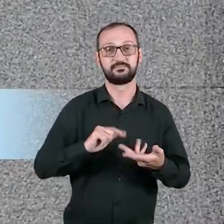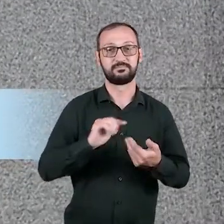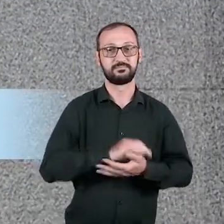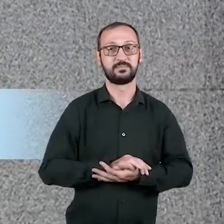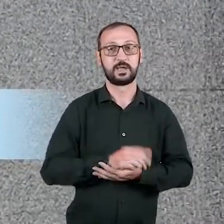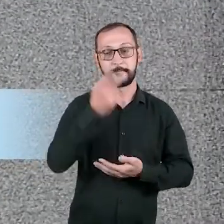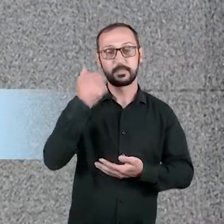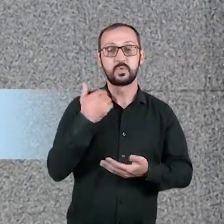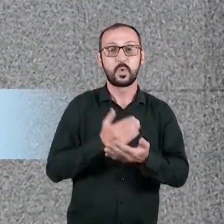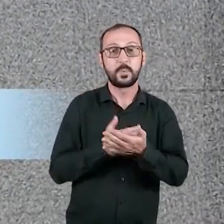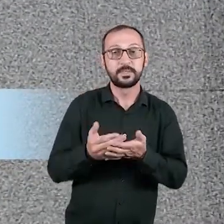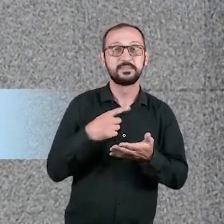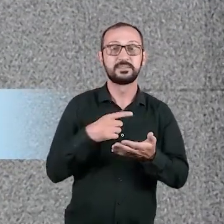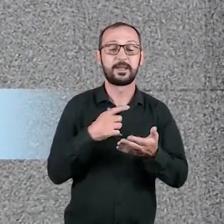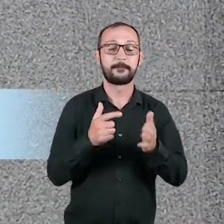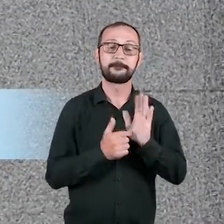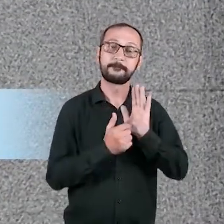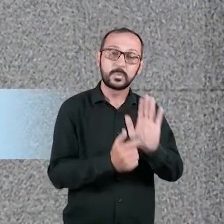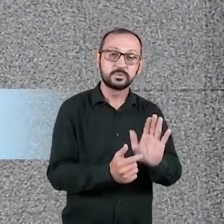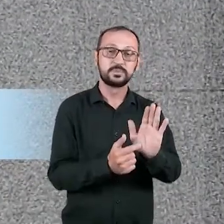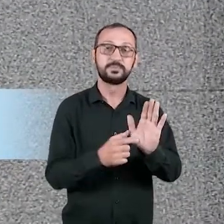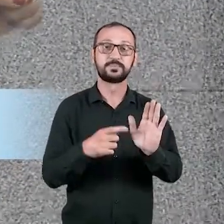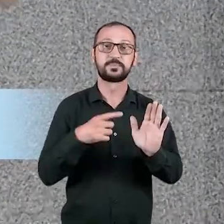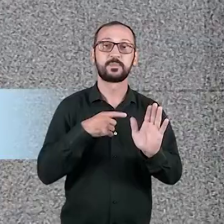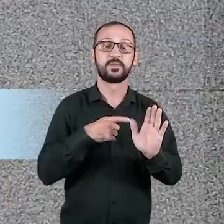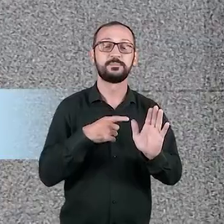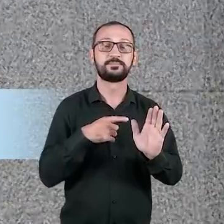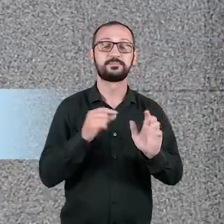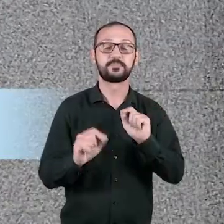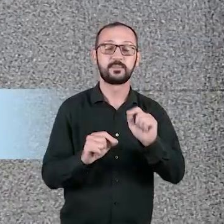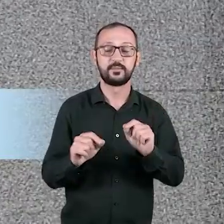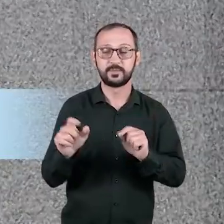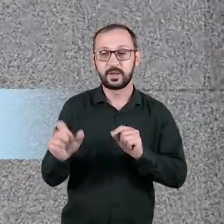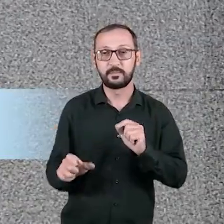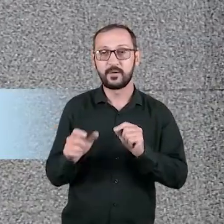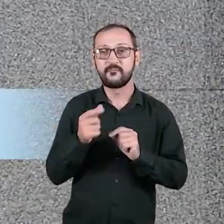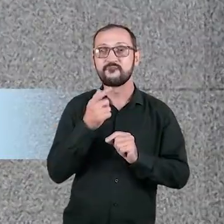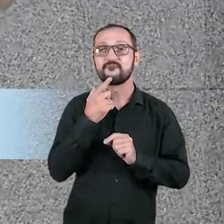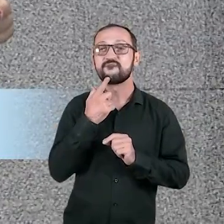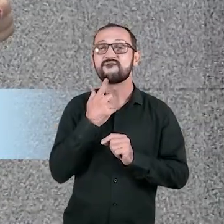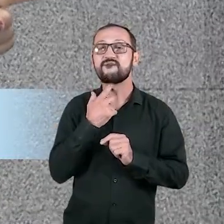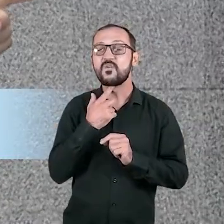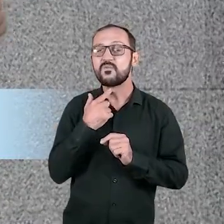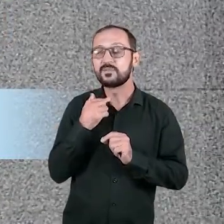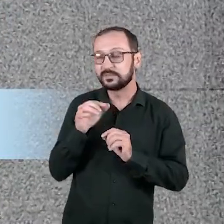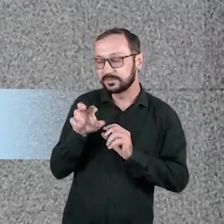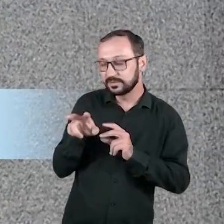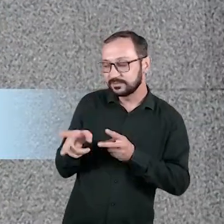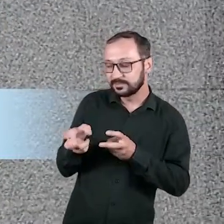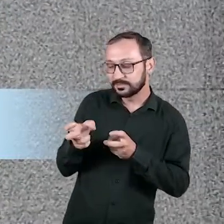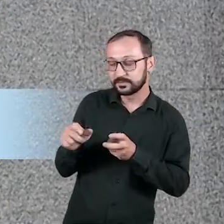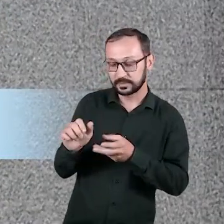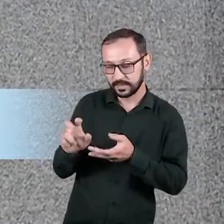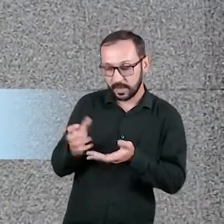quando essa pessoa começar a dar sinais de uma vontade de ir para frente, aí